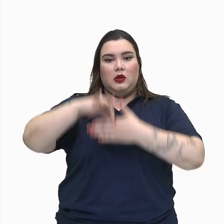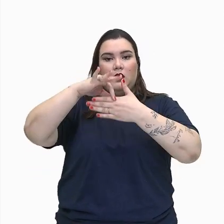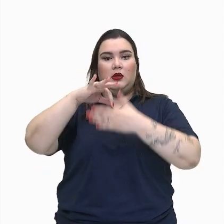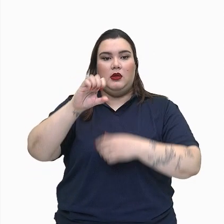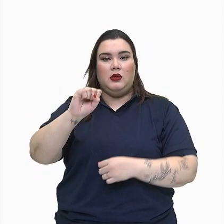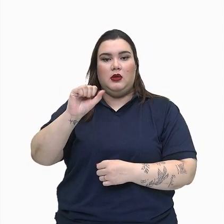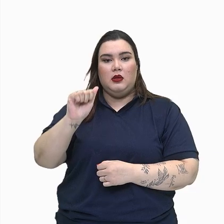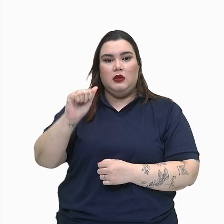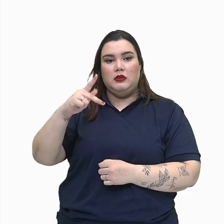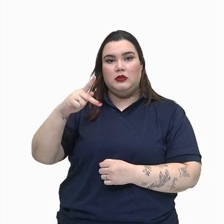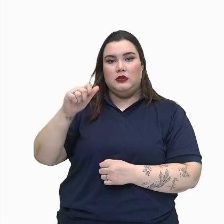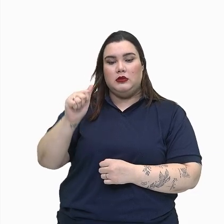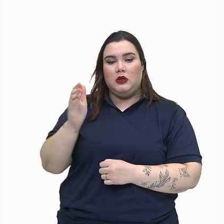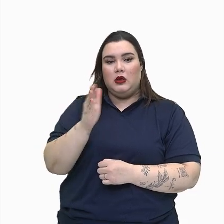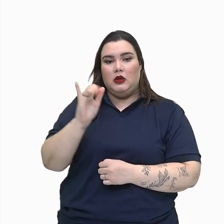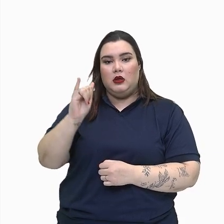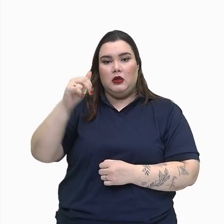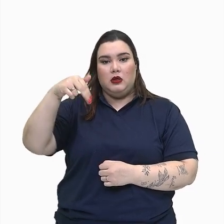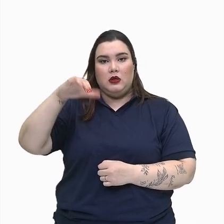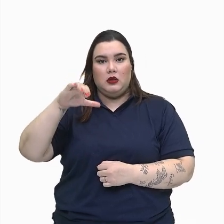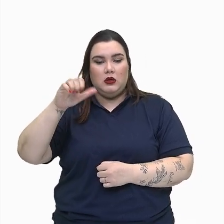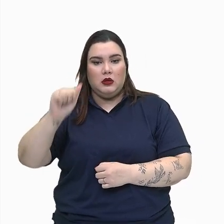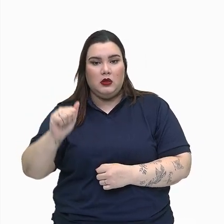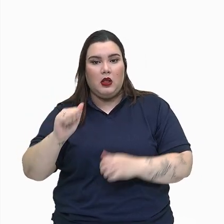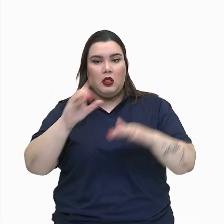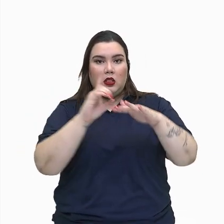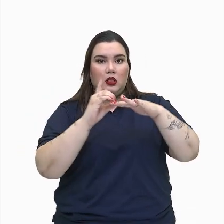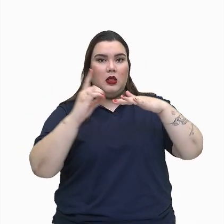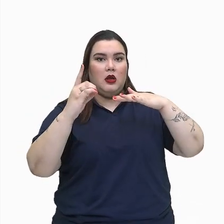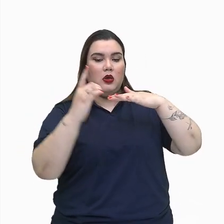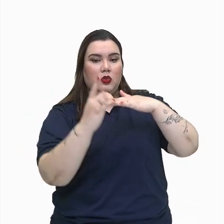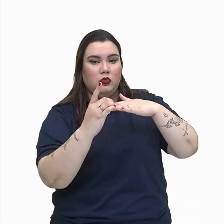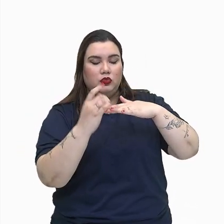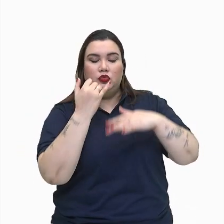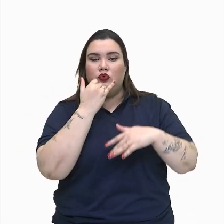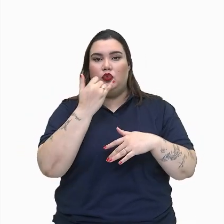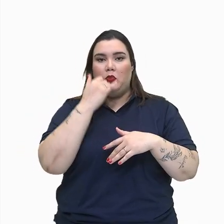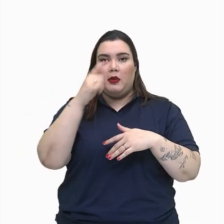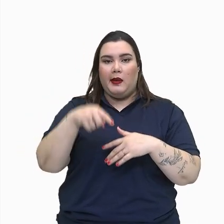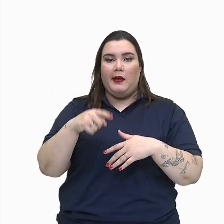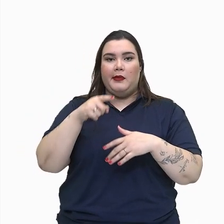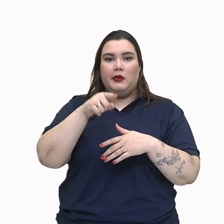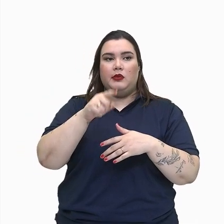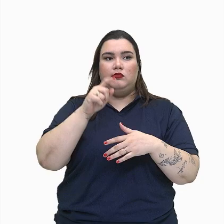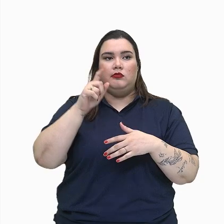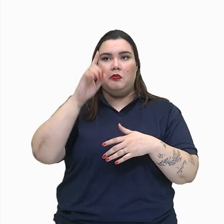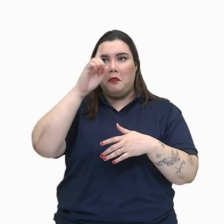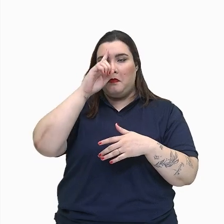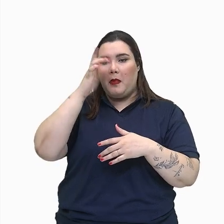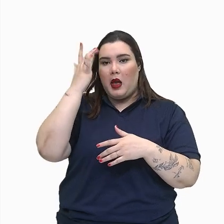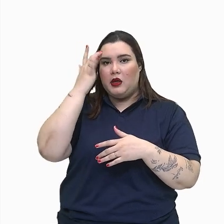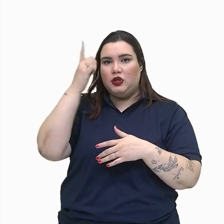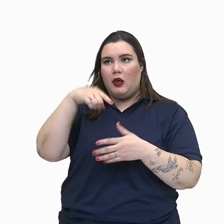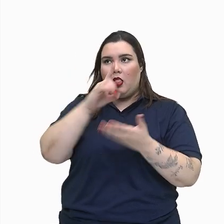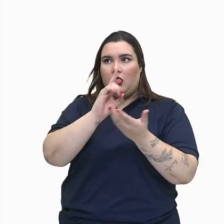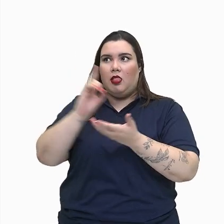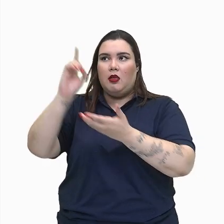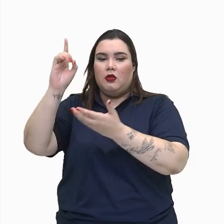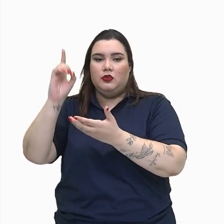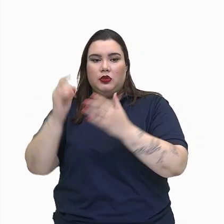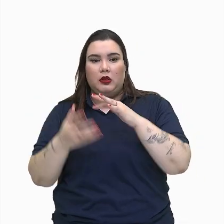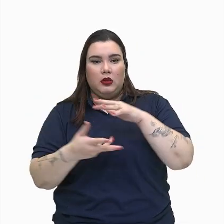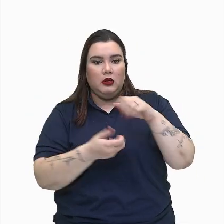Sapa Inca, considerado um deus na terra. Então, o Sapa Inca era o governante dos incas. Seu império